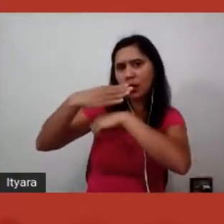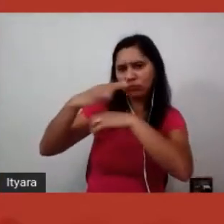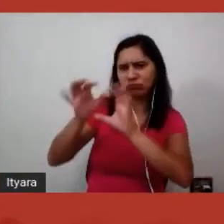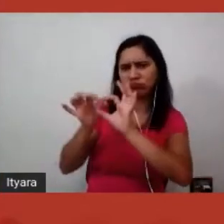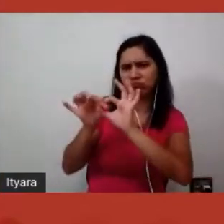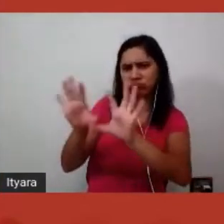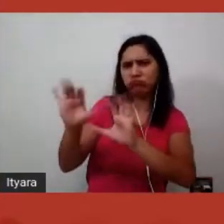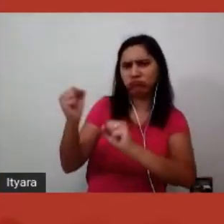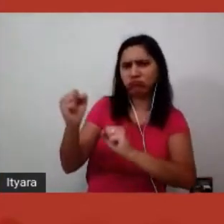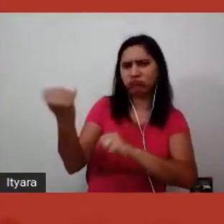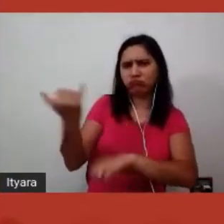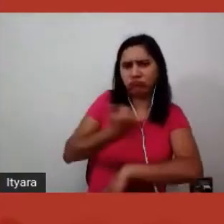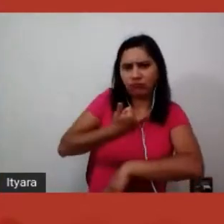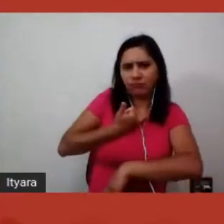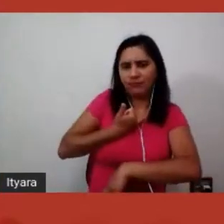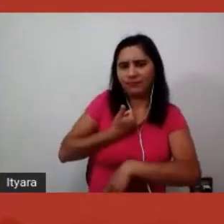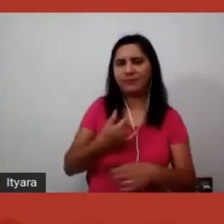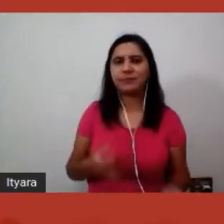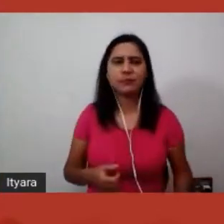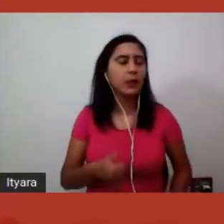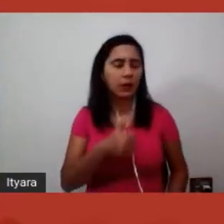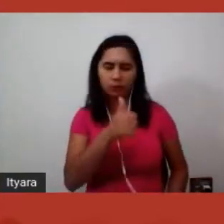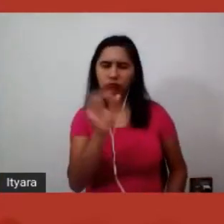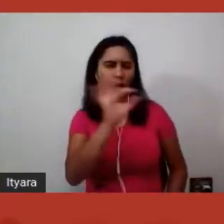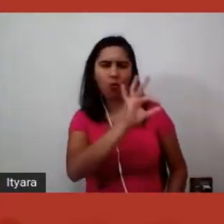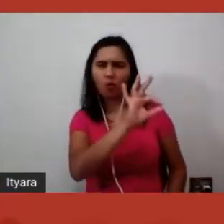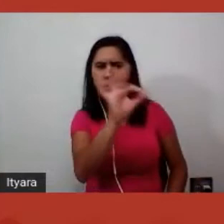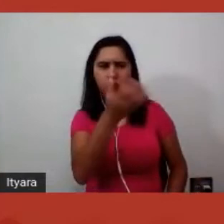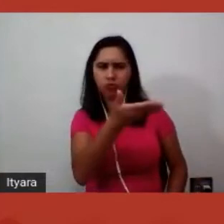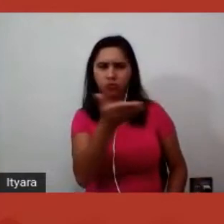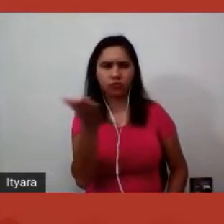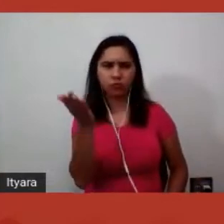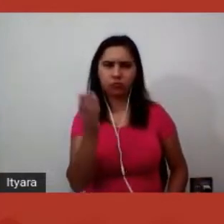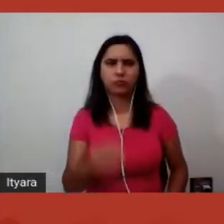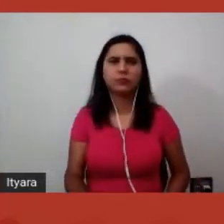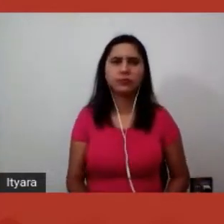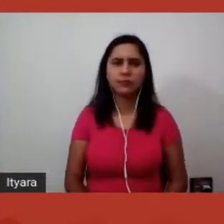à vontade. Tá ótimo.